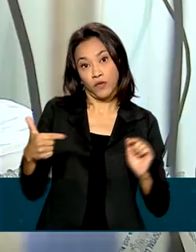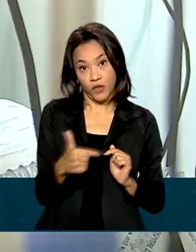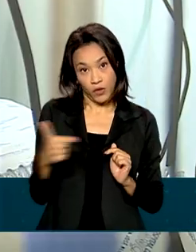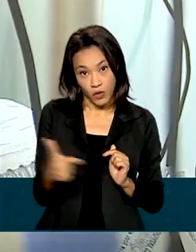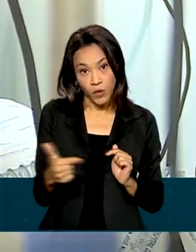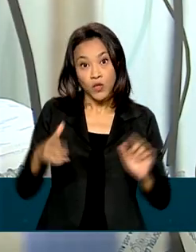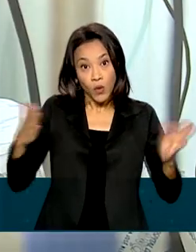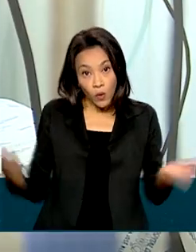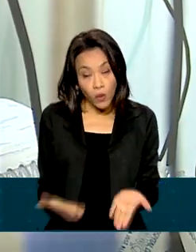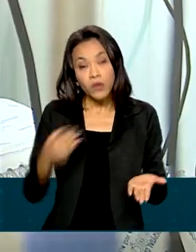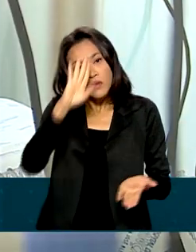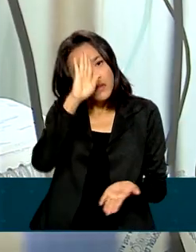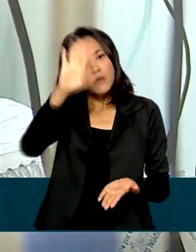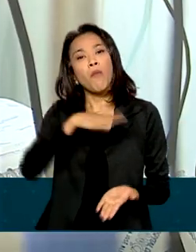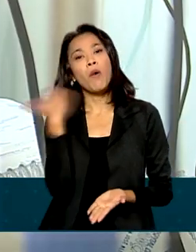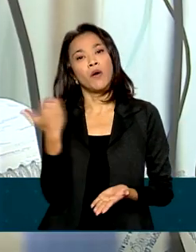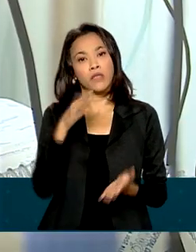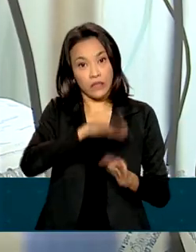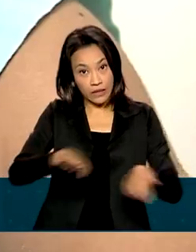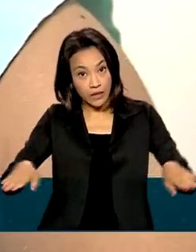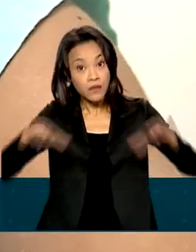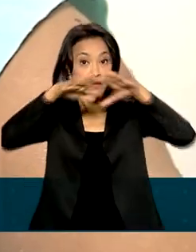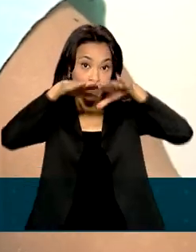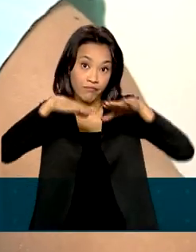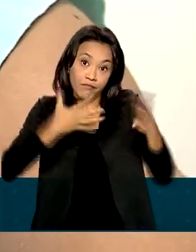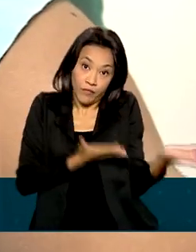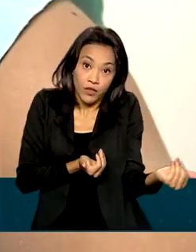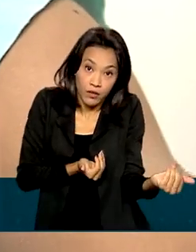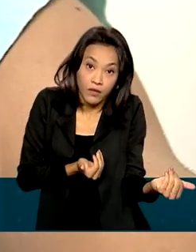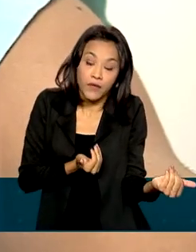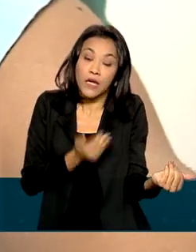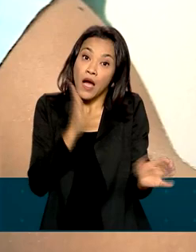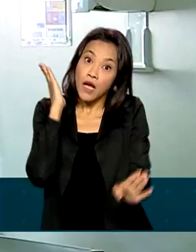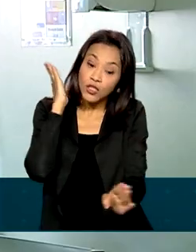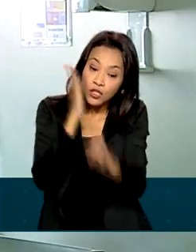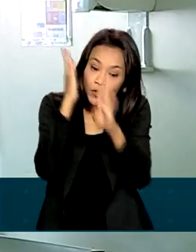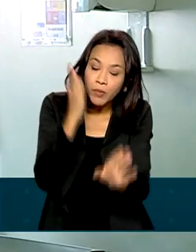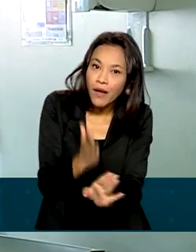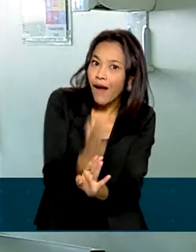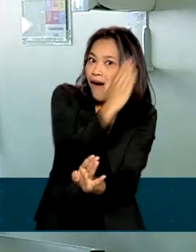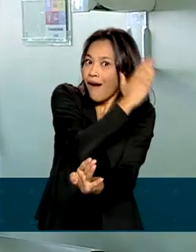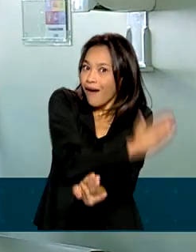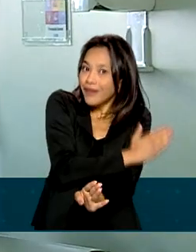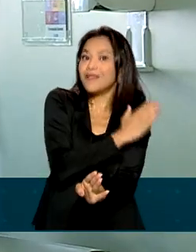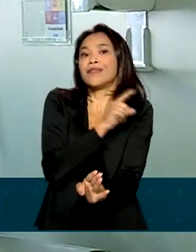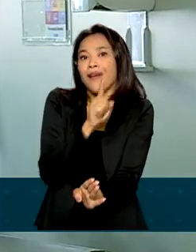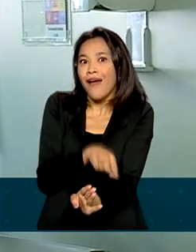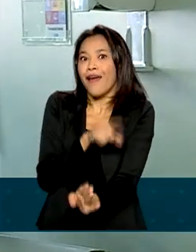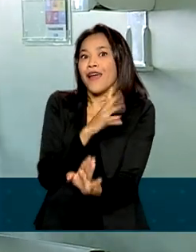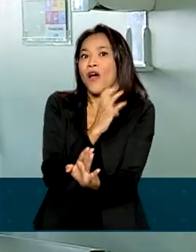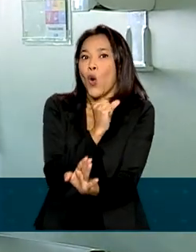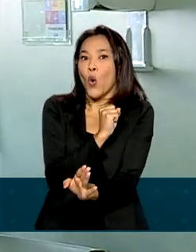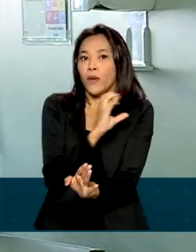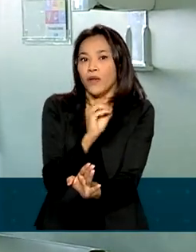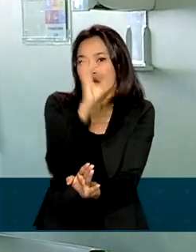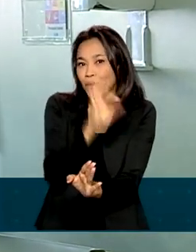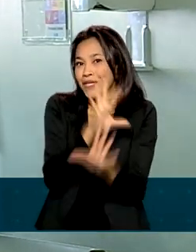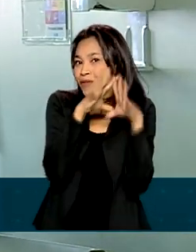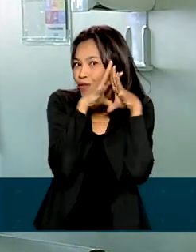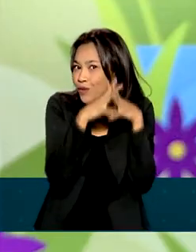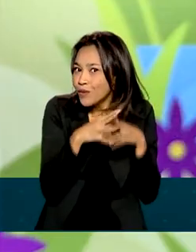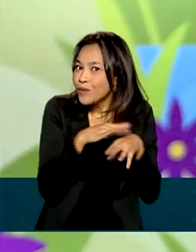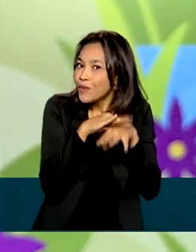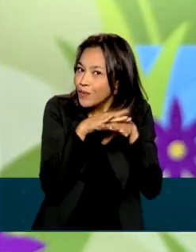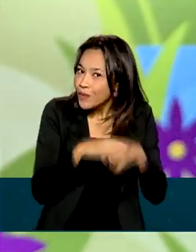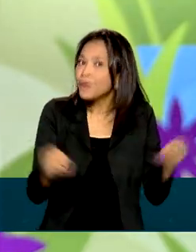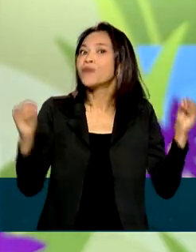causa de morte de crianças e jovens. O diagnóstico precoce amplia em 80% as chances de cura.